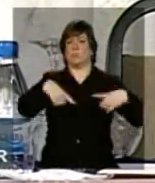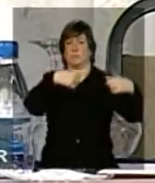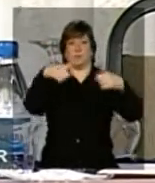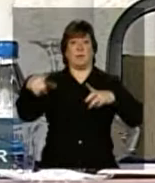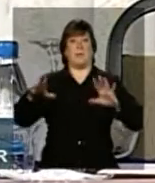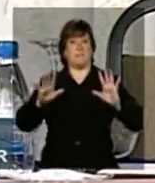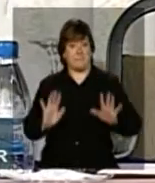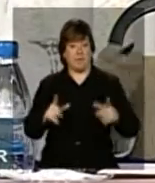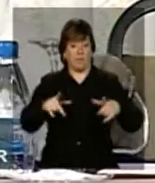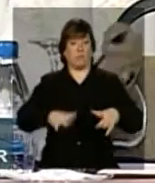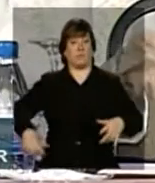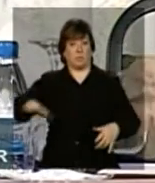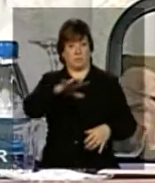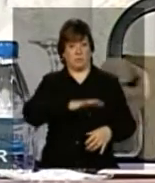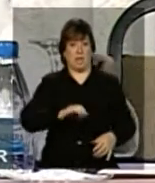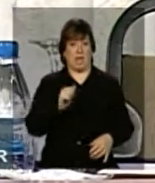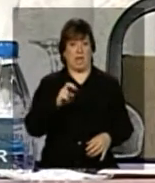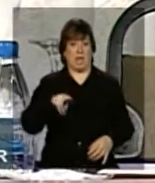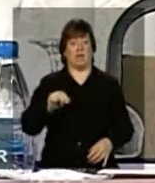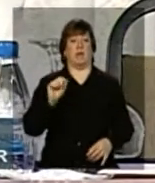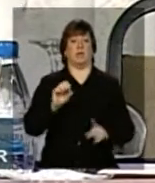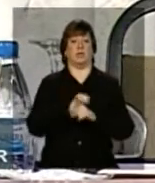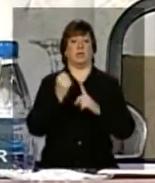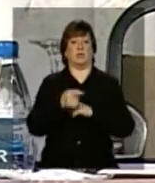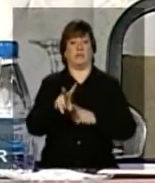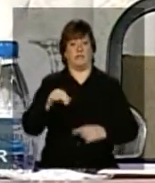mas é na Arena Social que ela será.